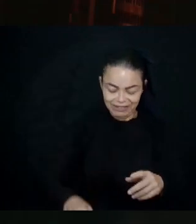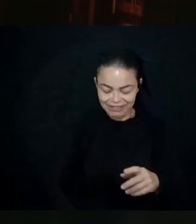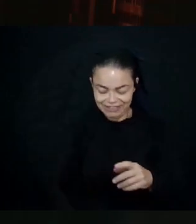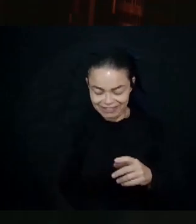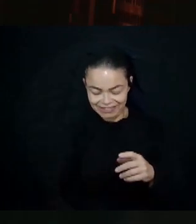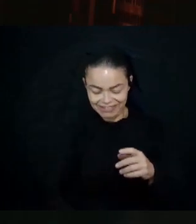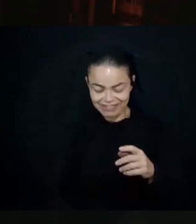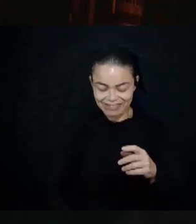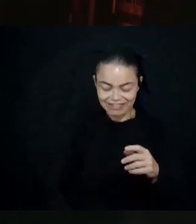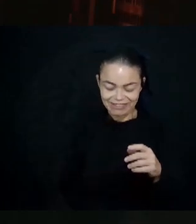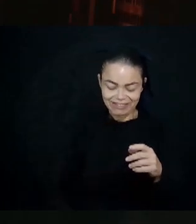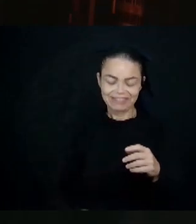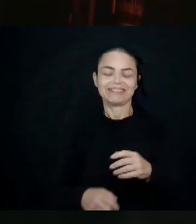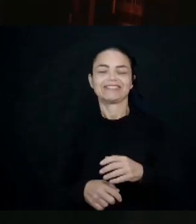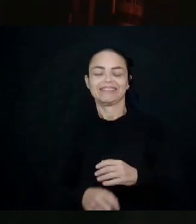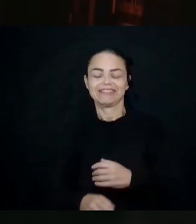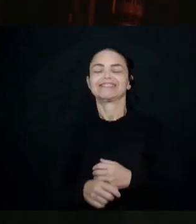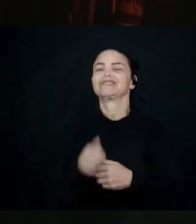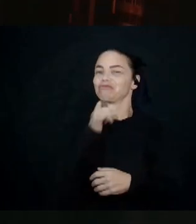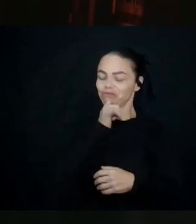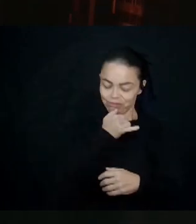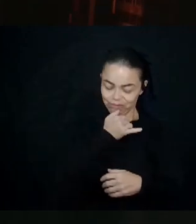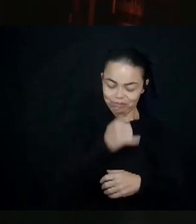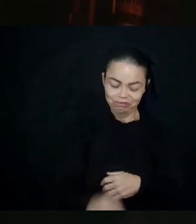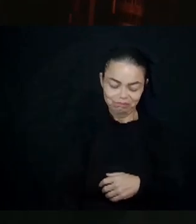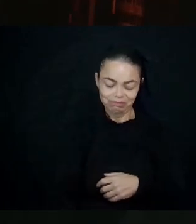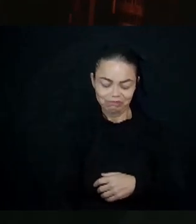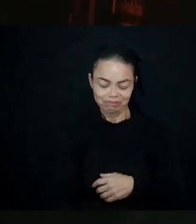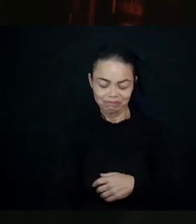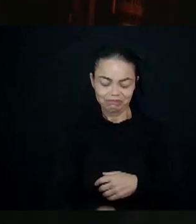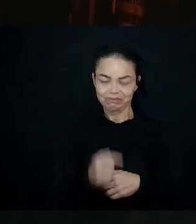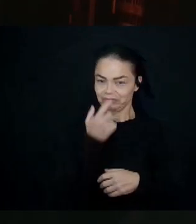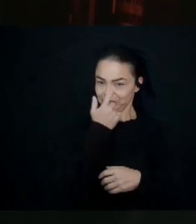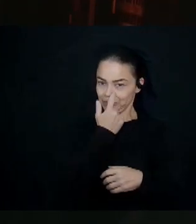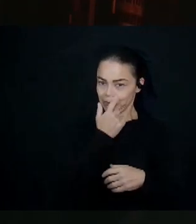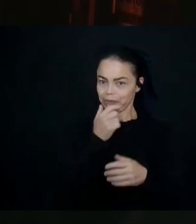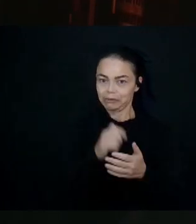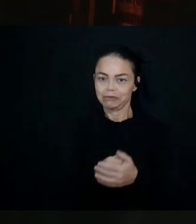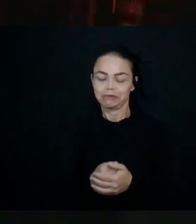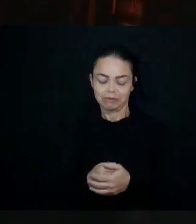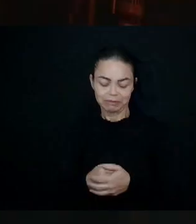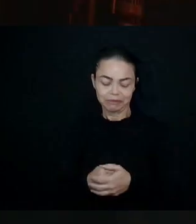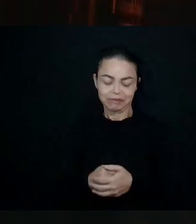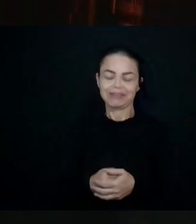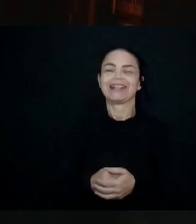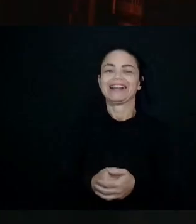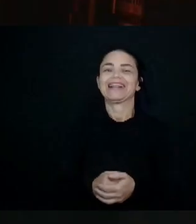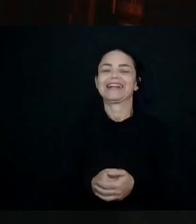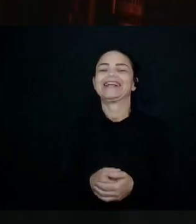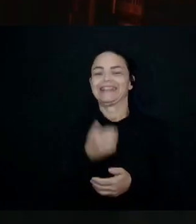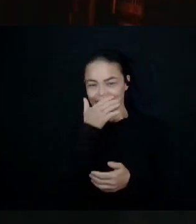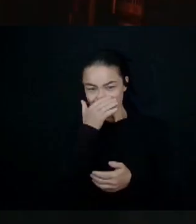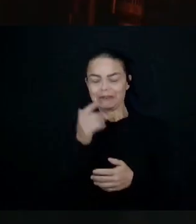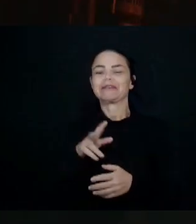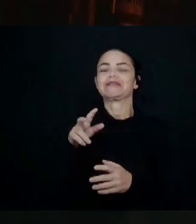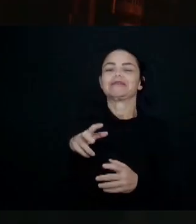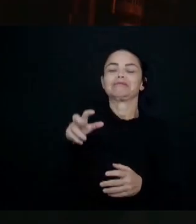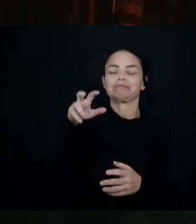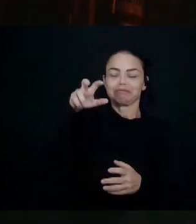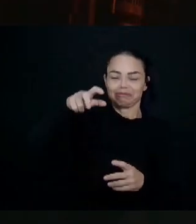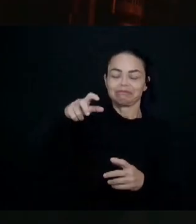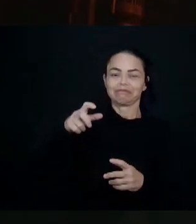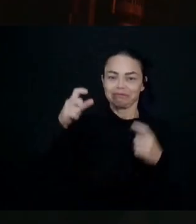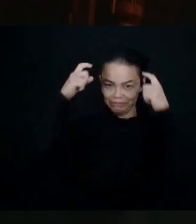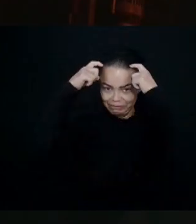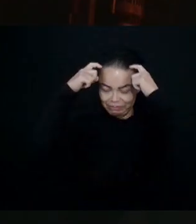vou te contar, que decepção, que frustração. Eu tô correndo dessas máquinas de pegar bichinho, viu? De repente pode ser que eu comece